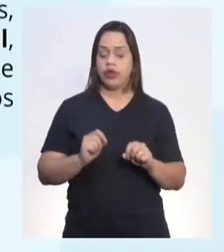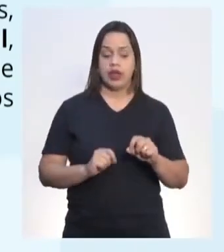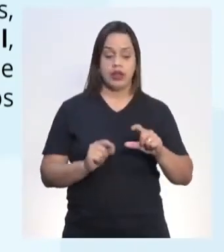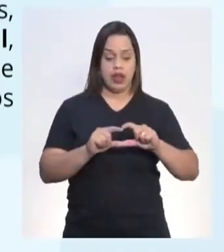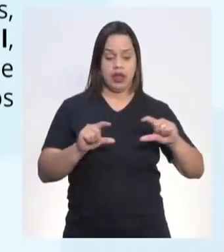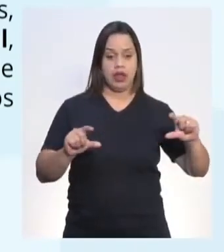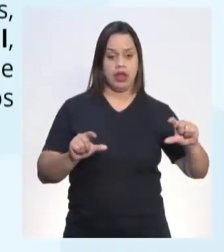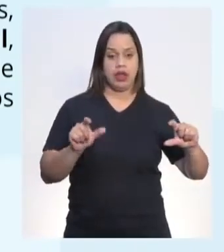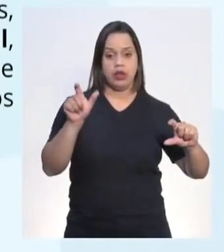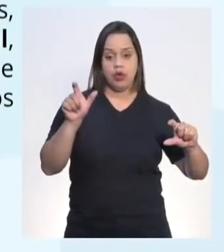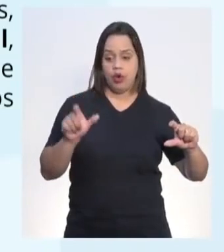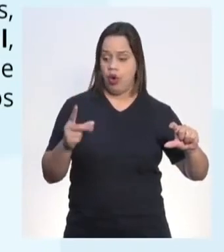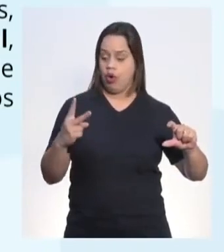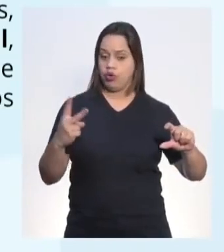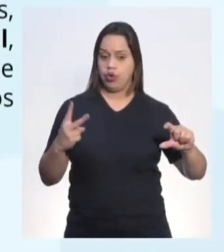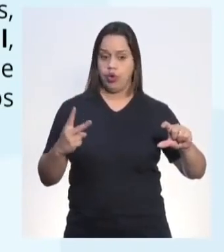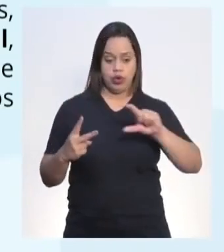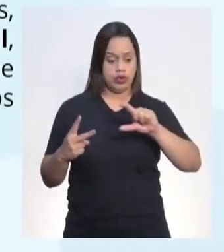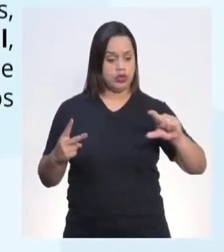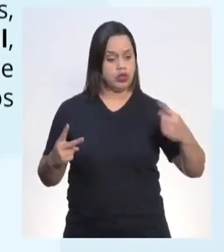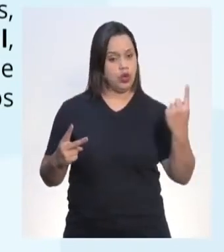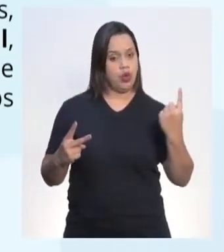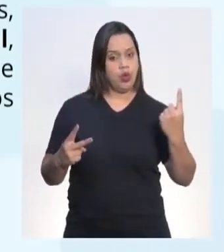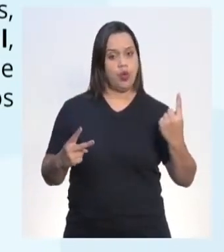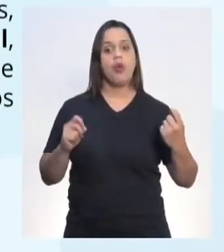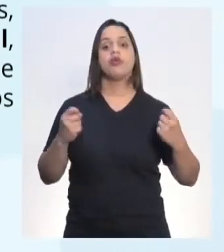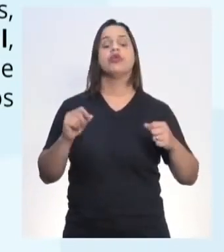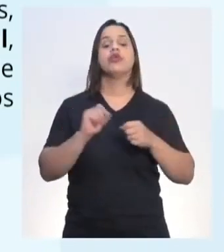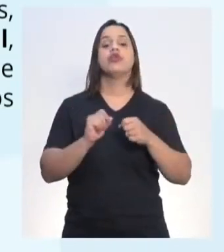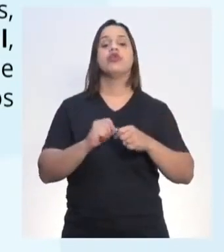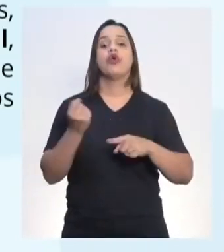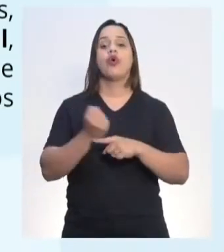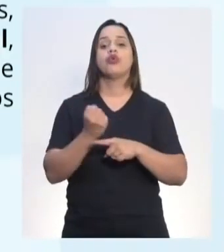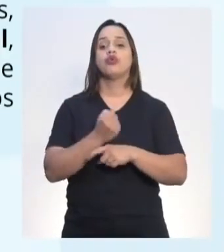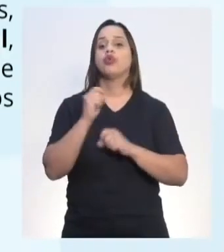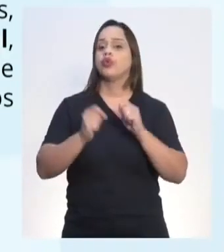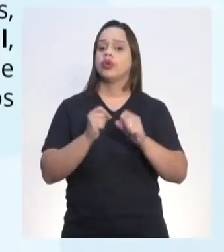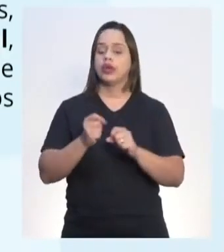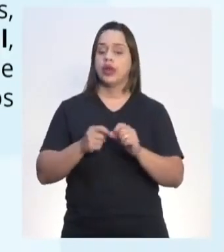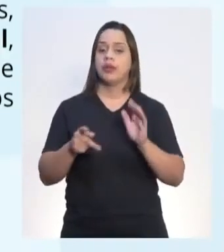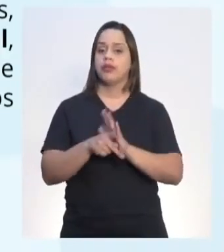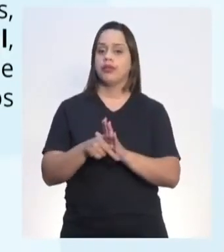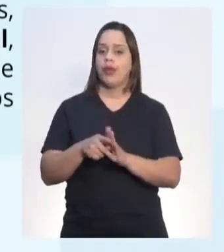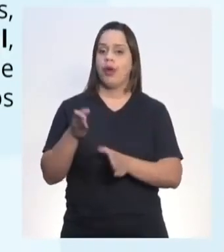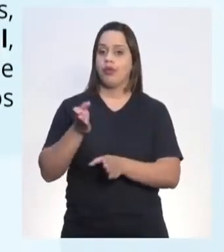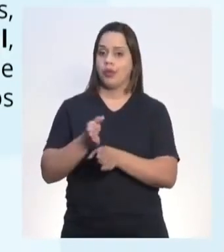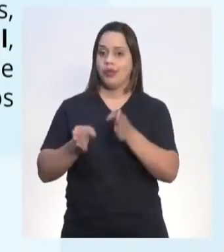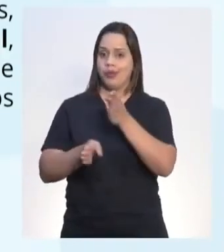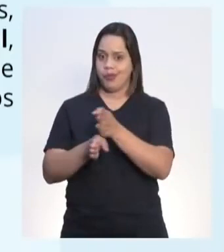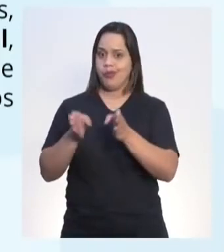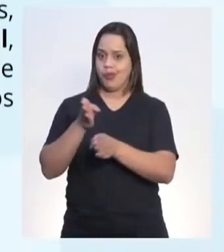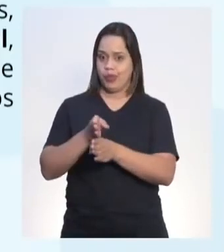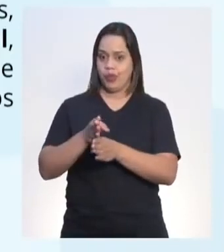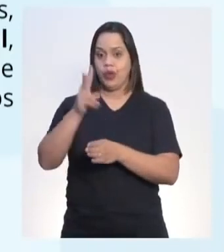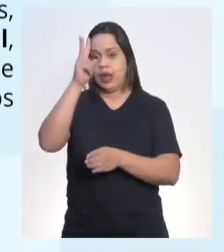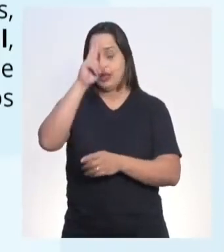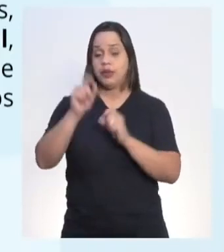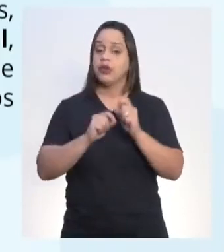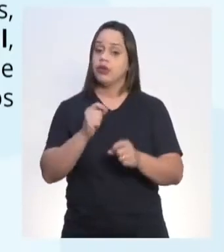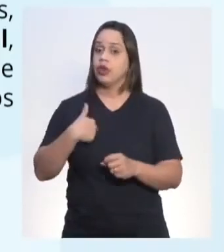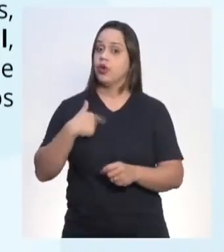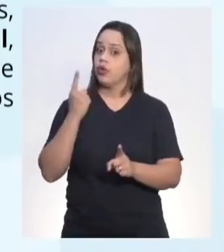multiplica x mais 8. Ali eu tenho que construir um muro. Lembrando que o x que eu encontrei vale 12